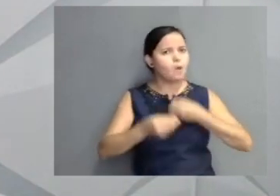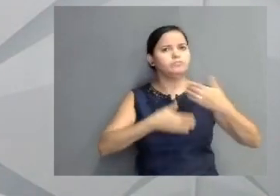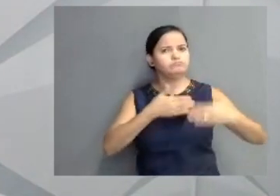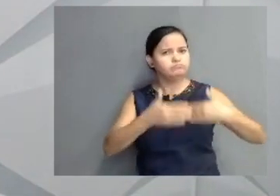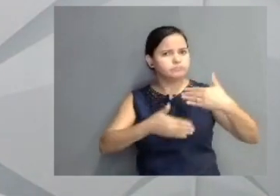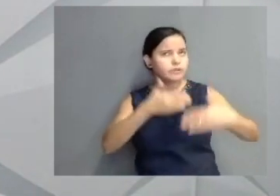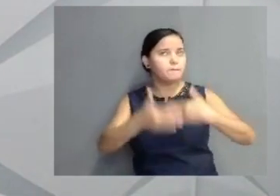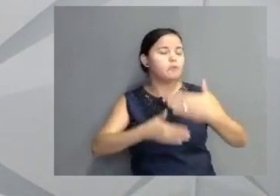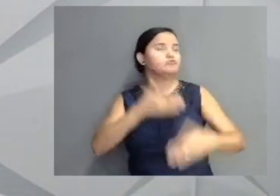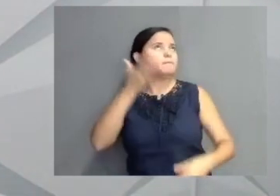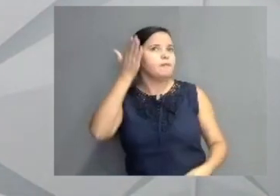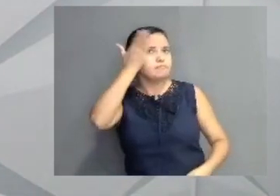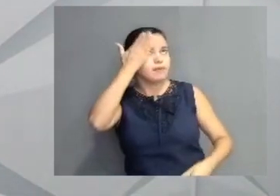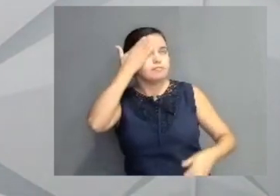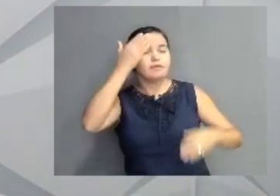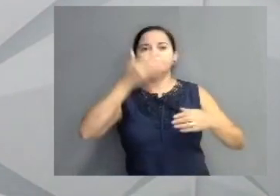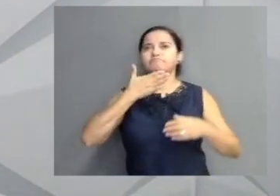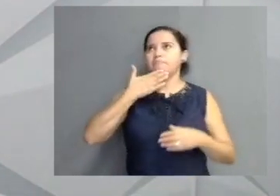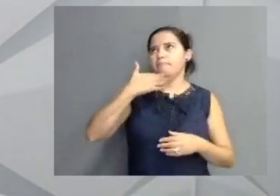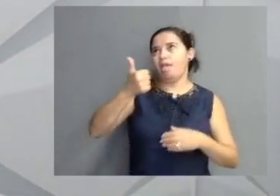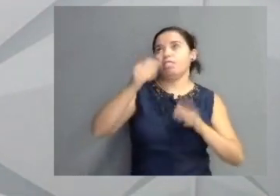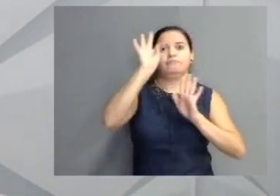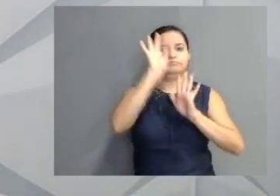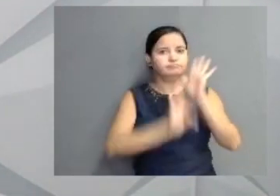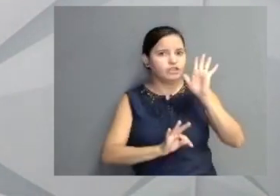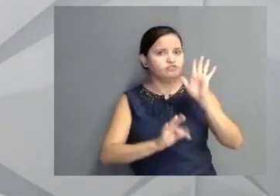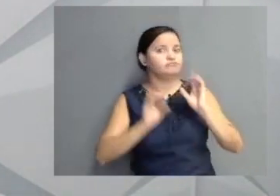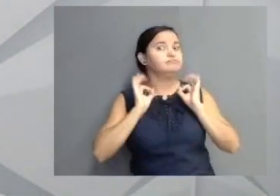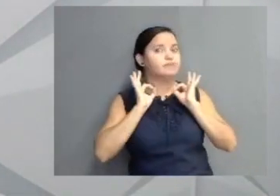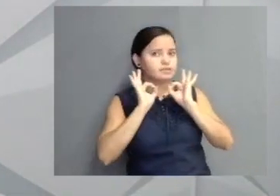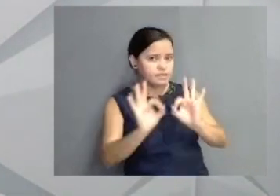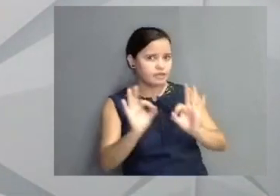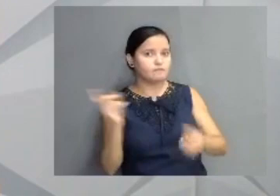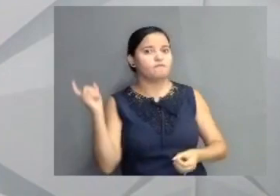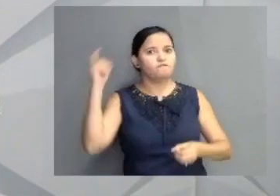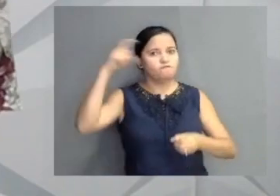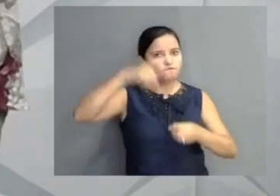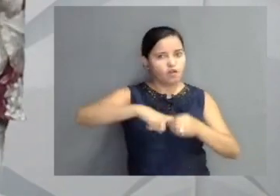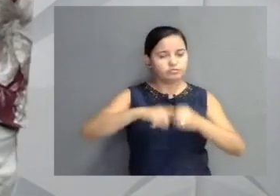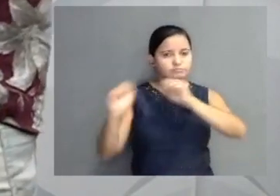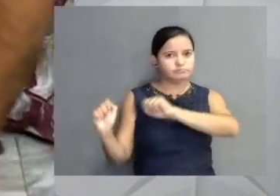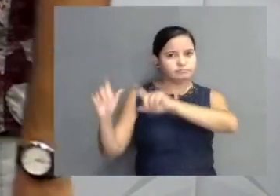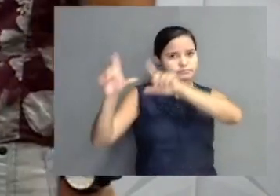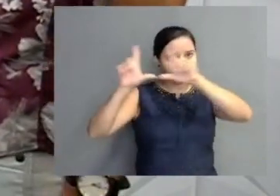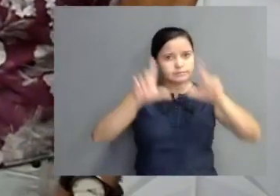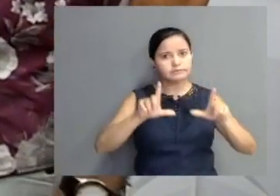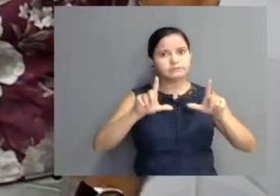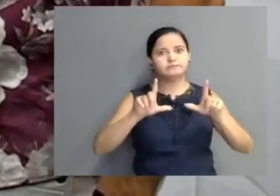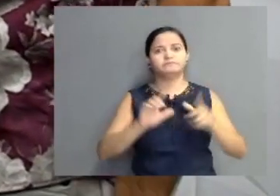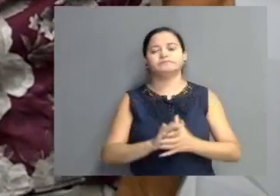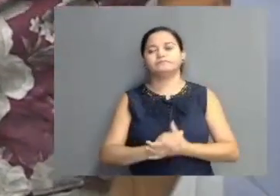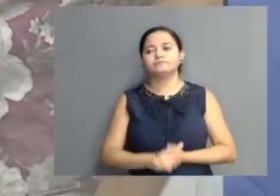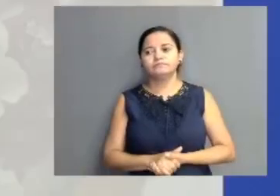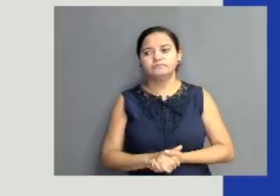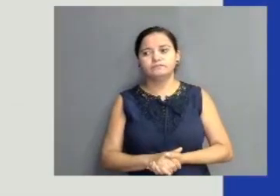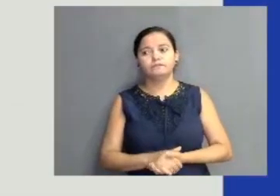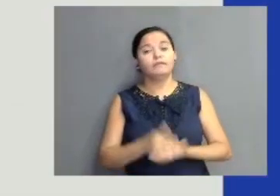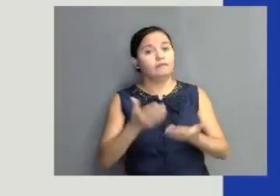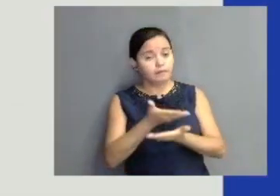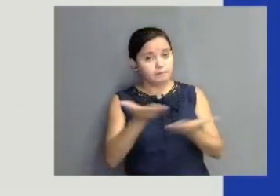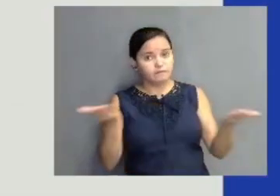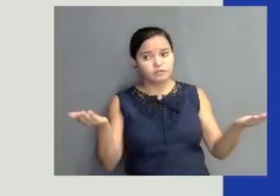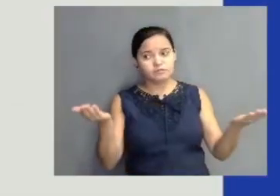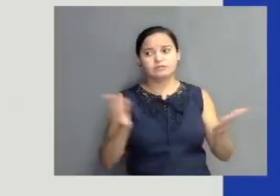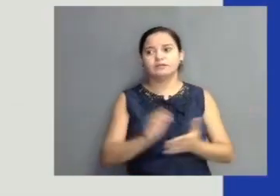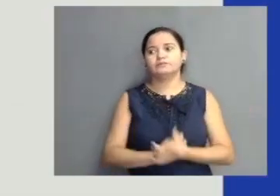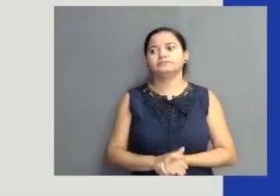entender melhor, compreender melhor o texto, tá certo? Vamos voltar aqui para a nossa tela. E tá aí para você, né? O